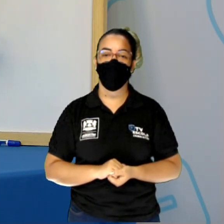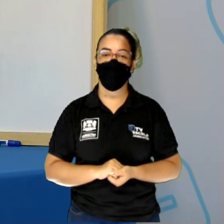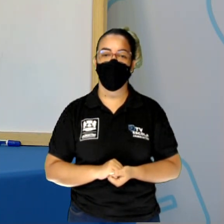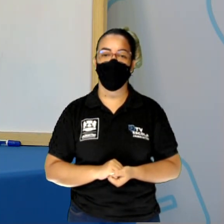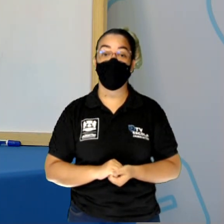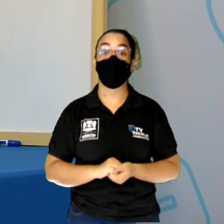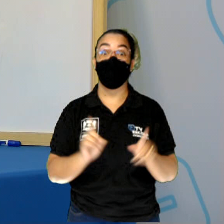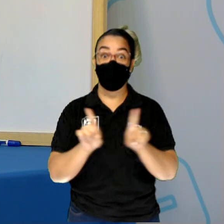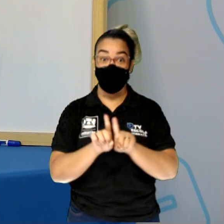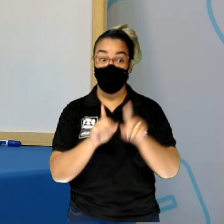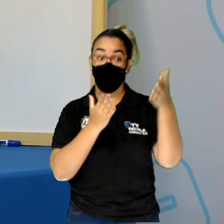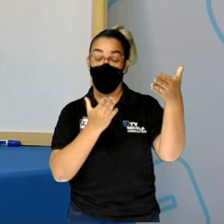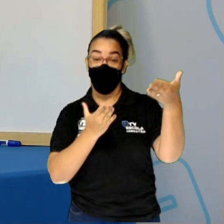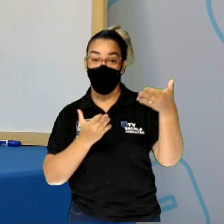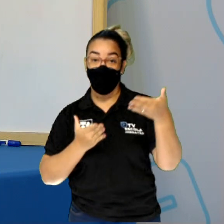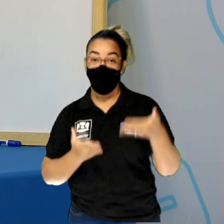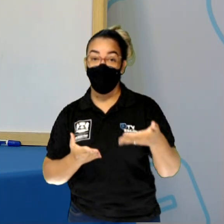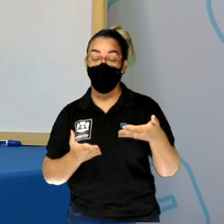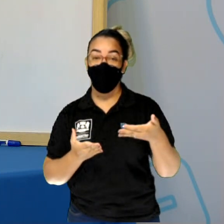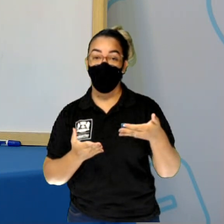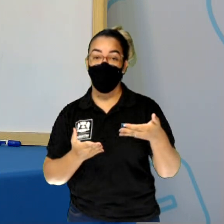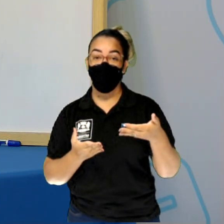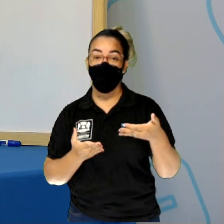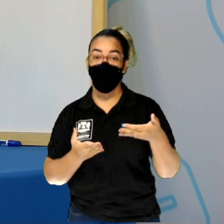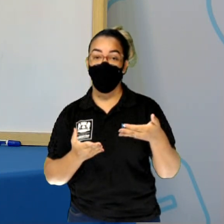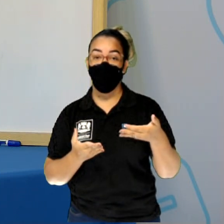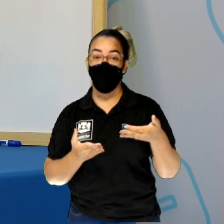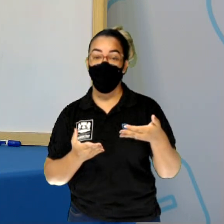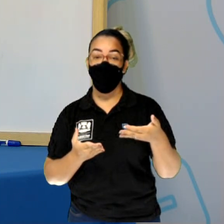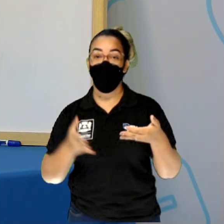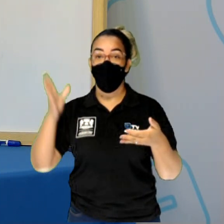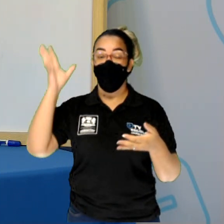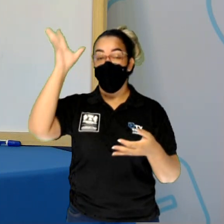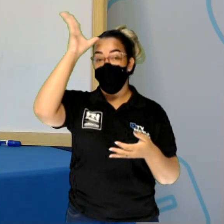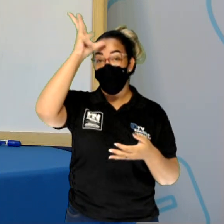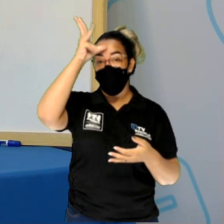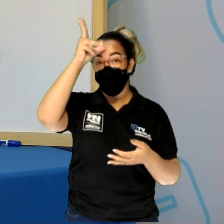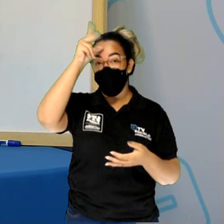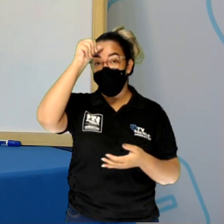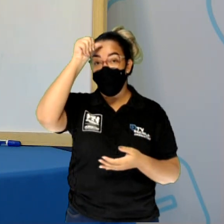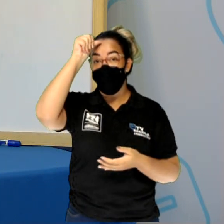Foi convidado também o galo